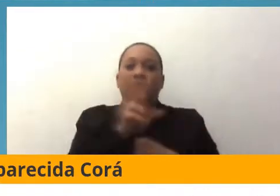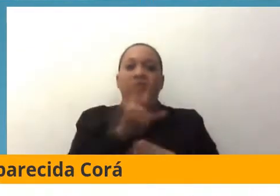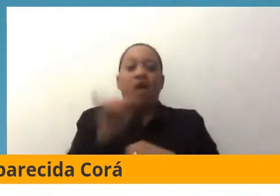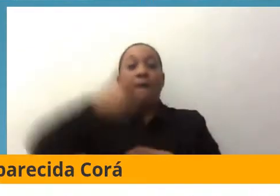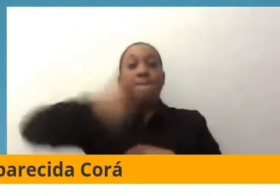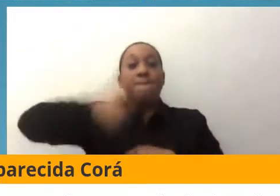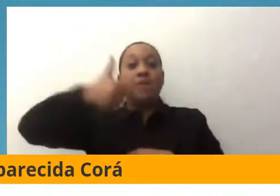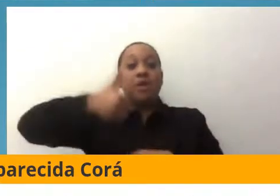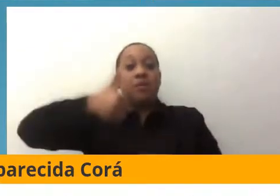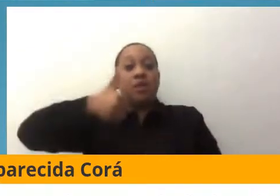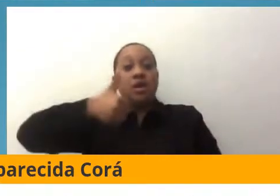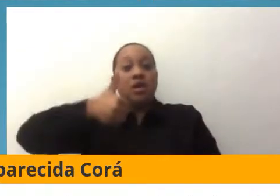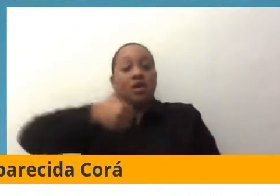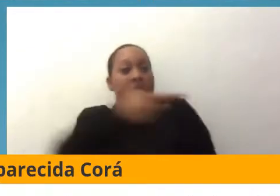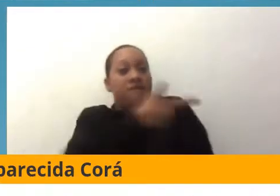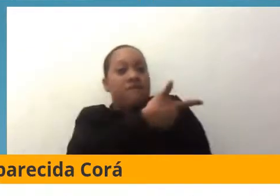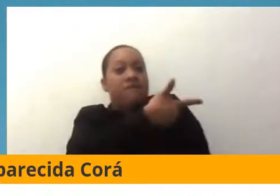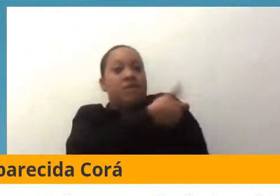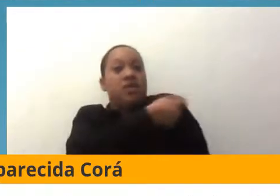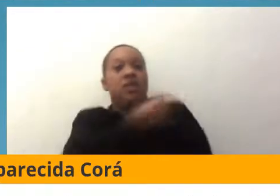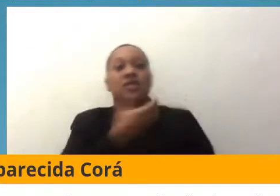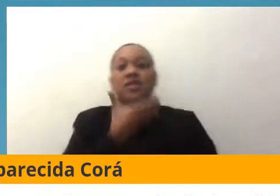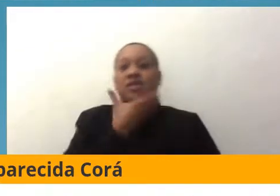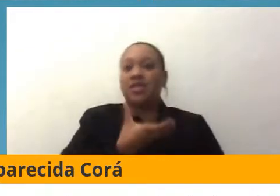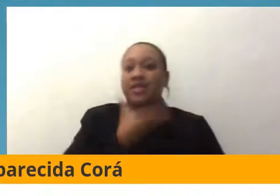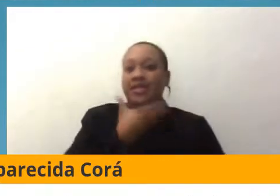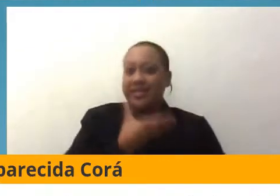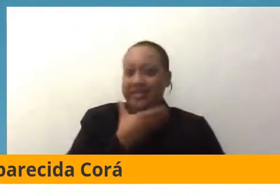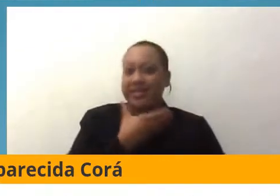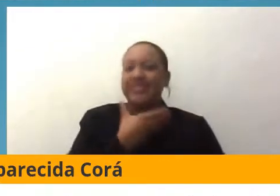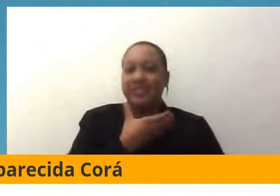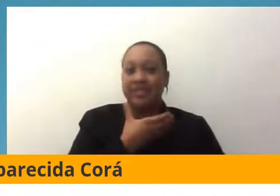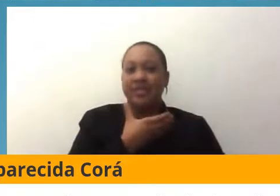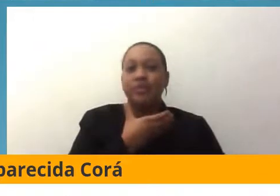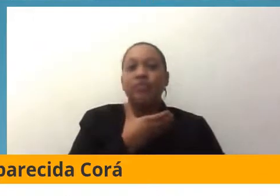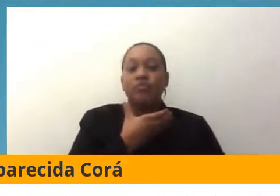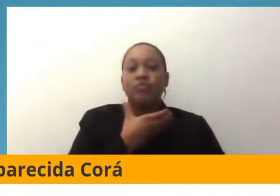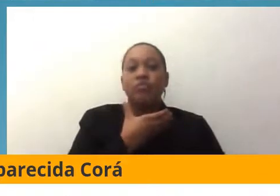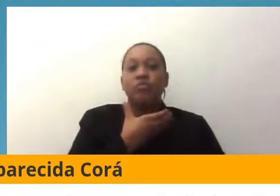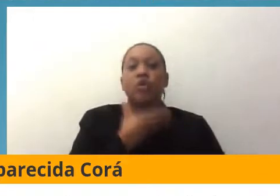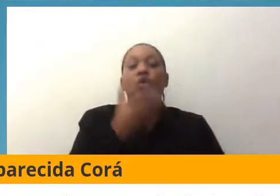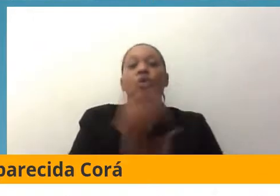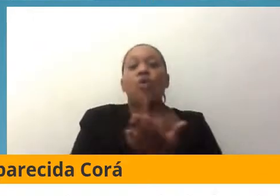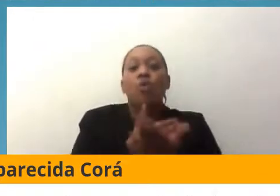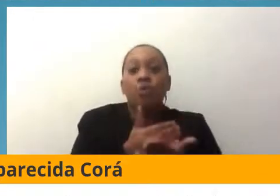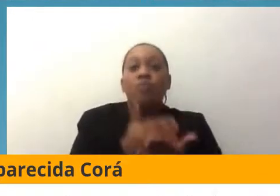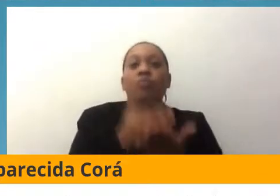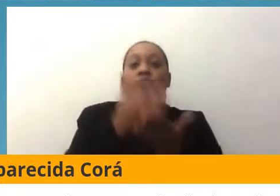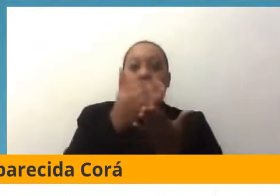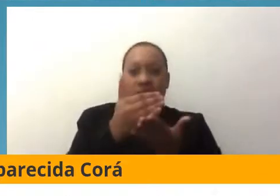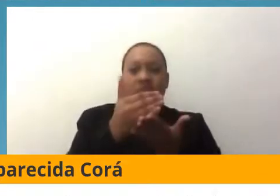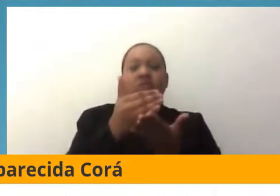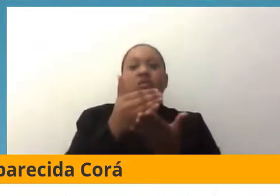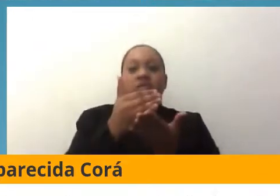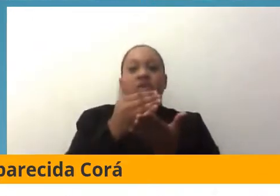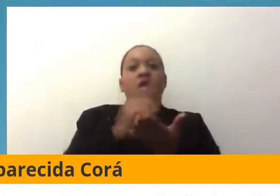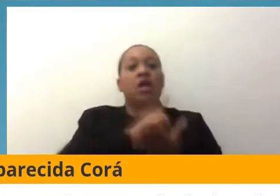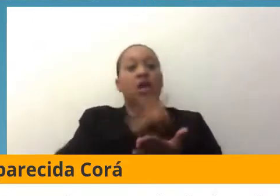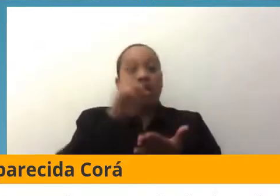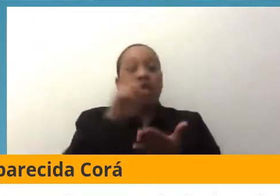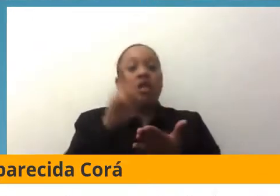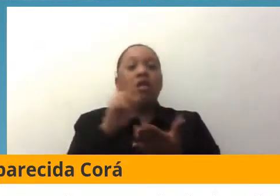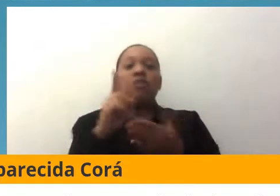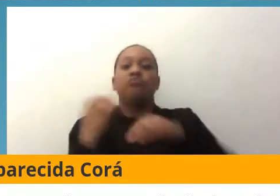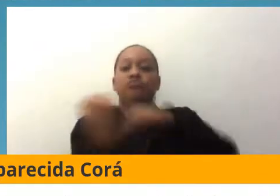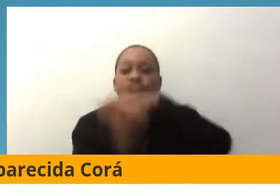lá na Inglaterra, chamada vacina de Oxford. E também tem duas vacinas chinesas. Essas são as que estão